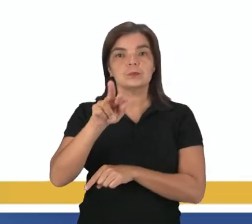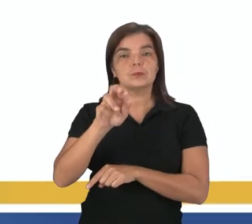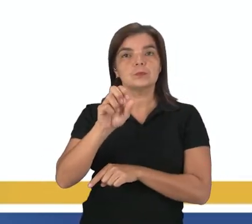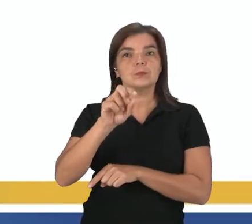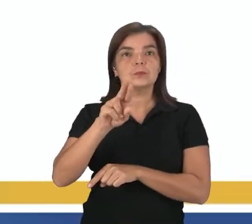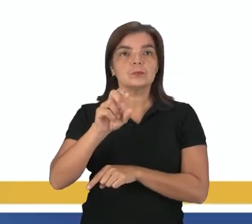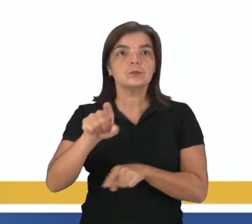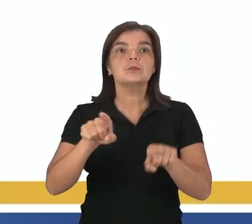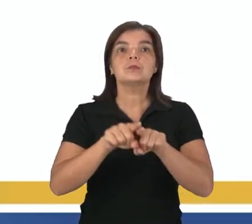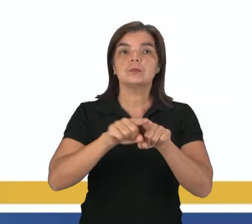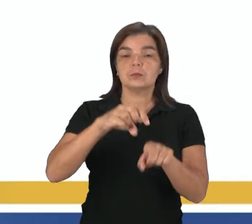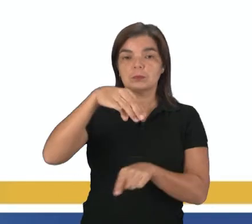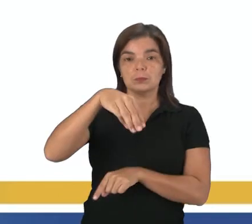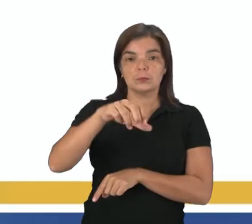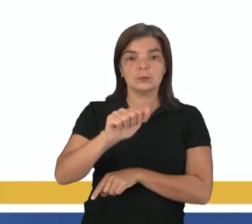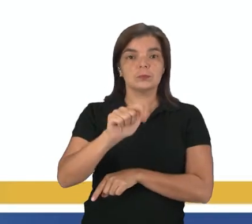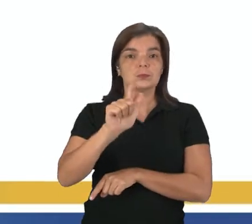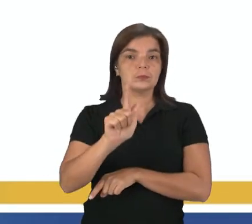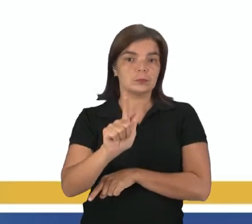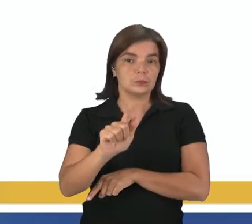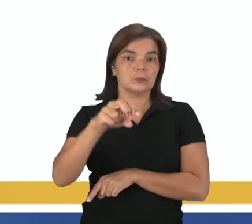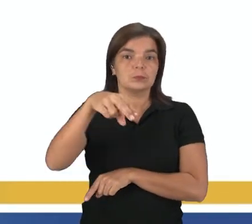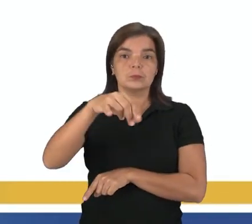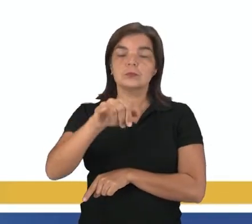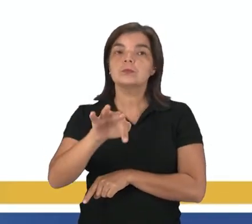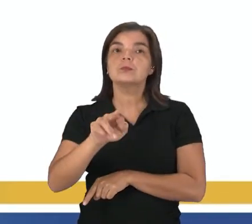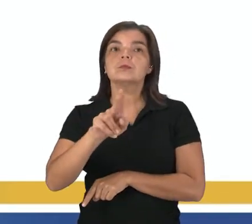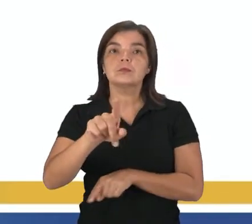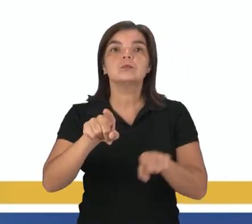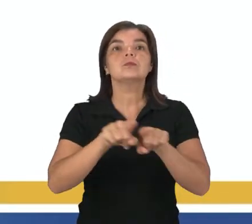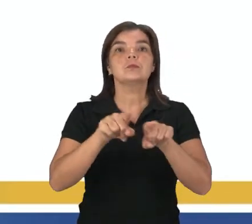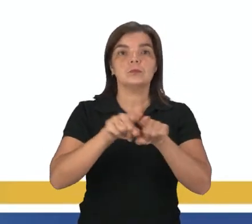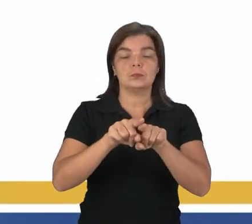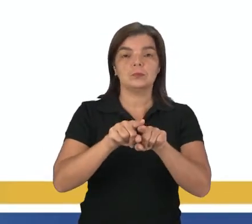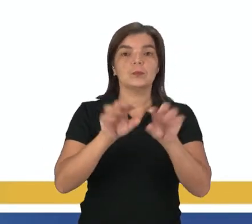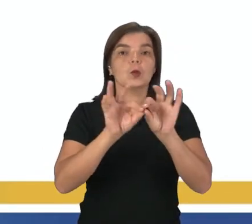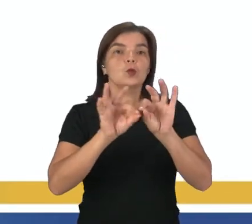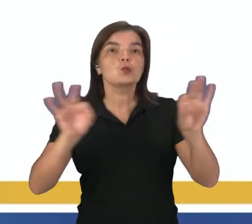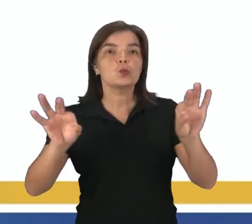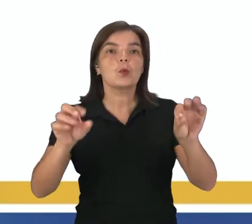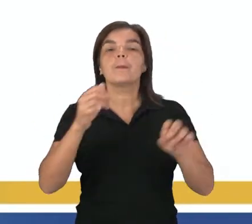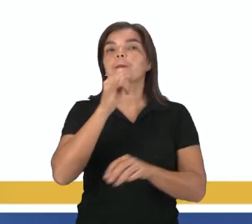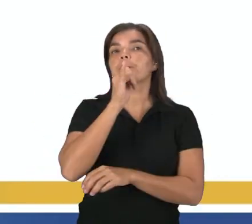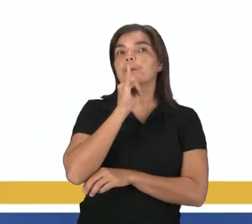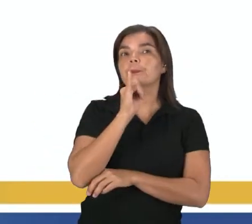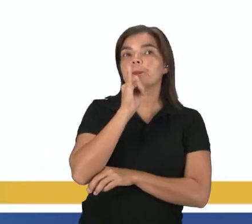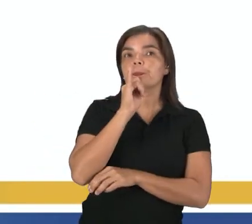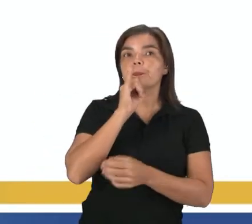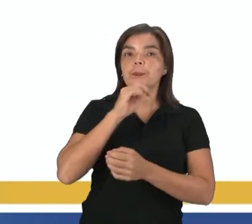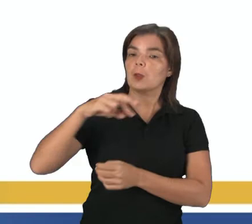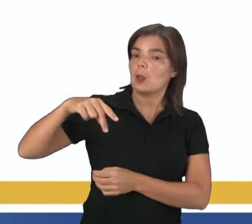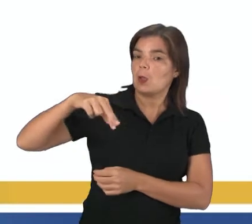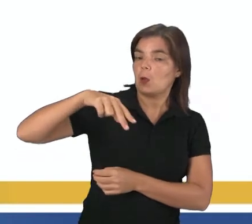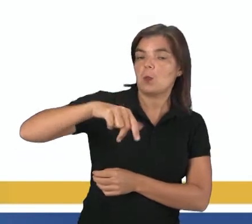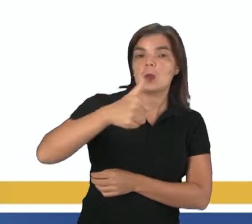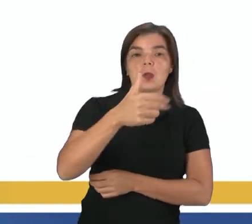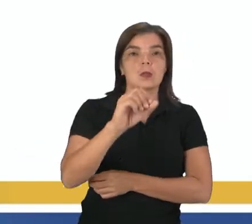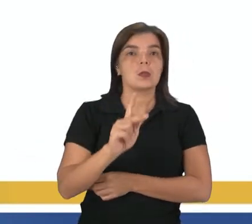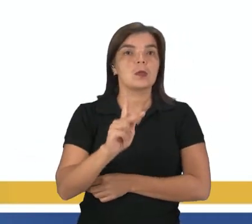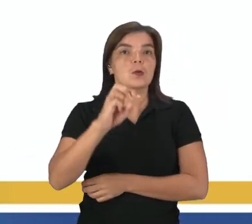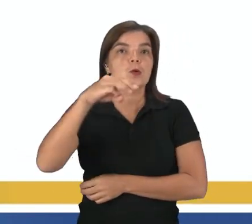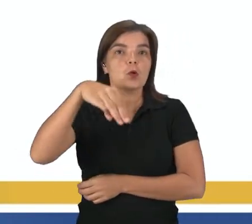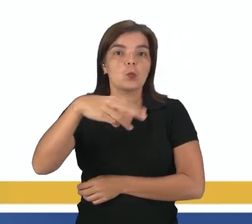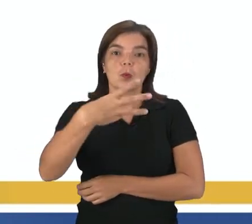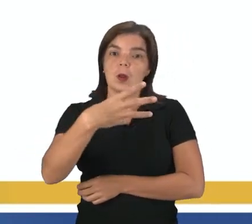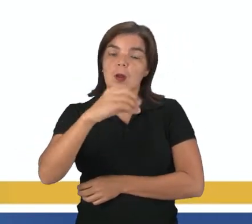em graus, e a magnitude, que pode ser medida em algumas unidades de comprimento. Por exemplo, caminhar 10 km